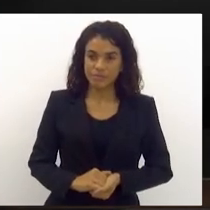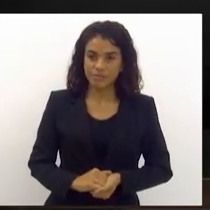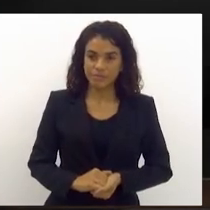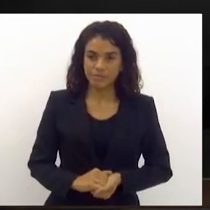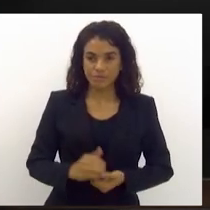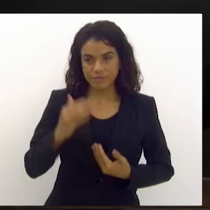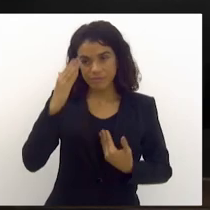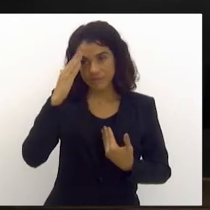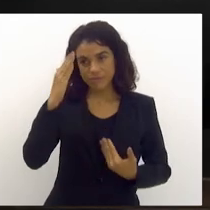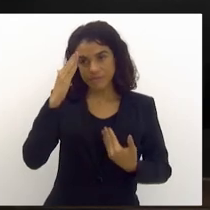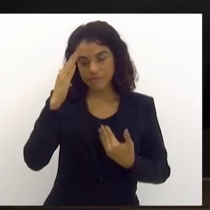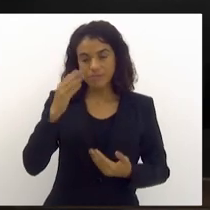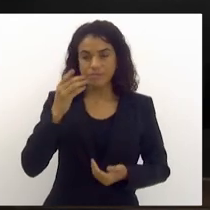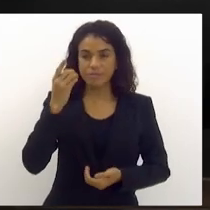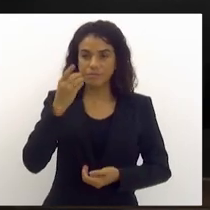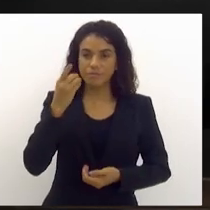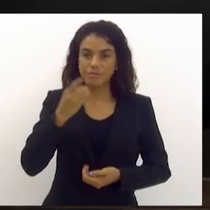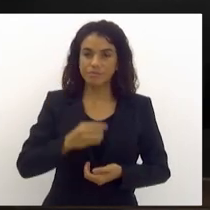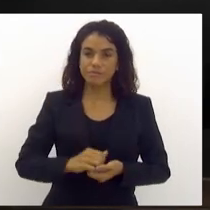Muito obrigado, deputada.